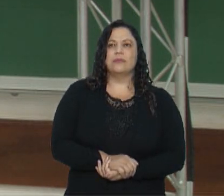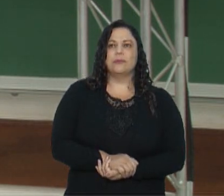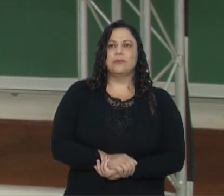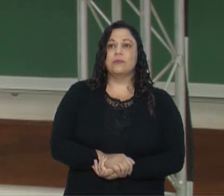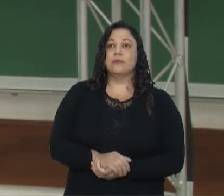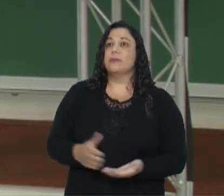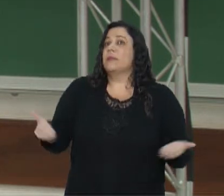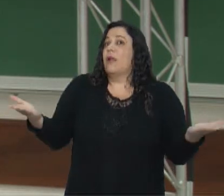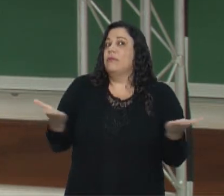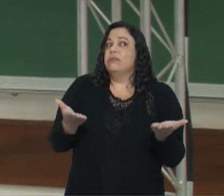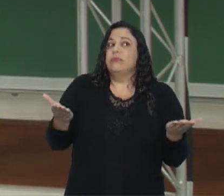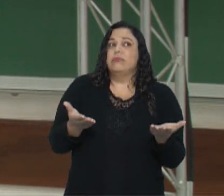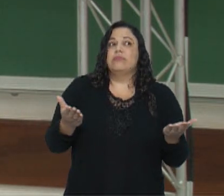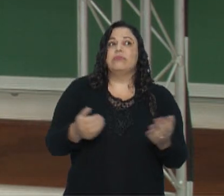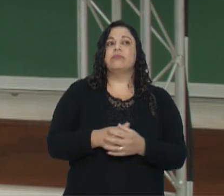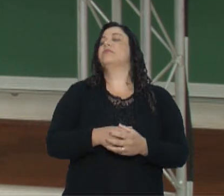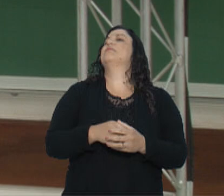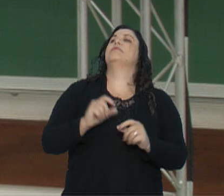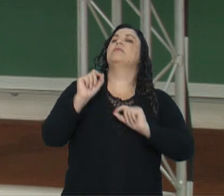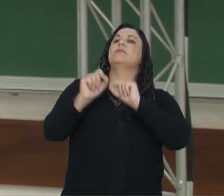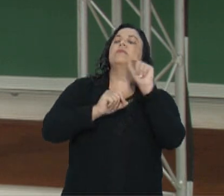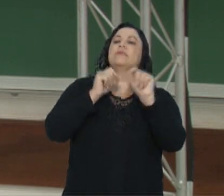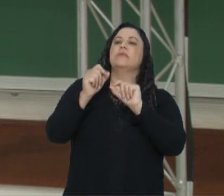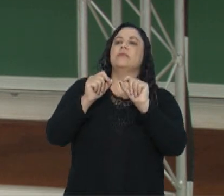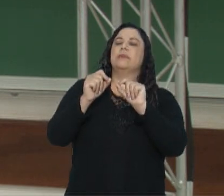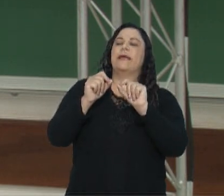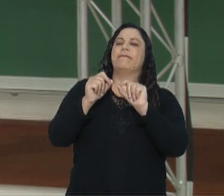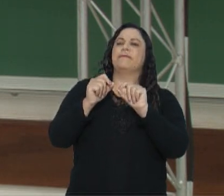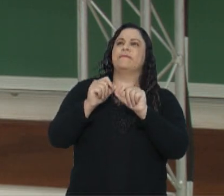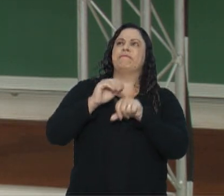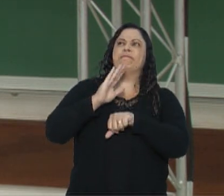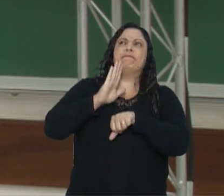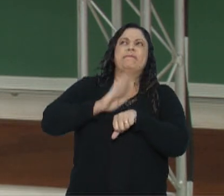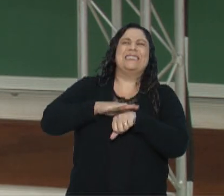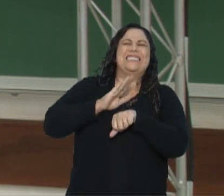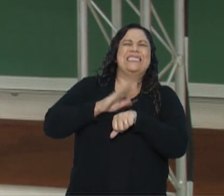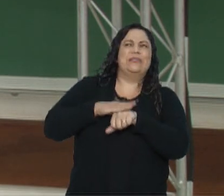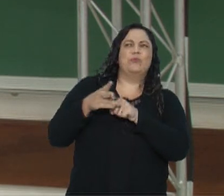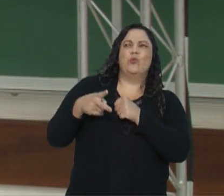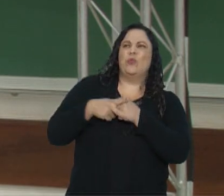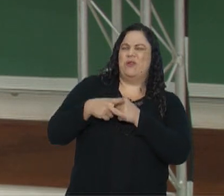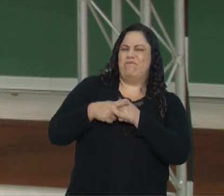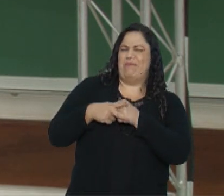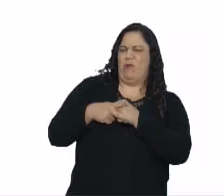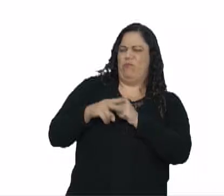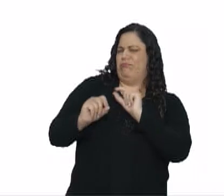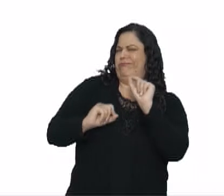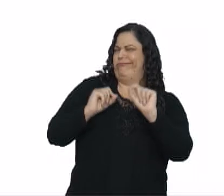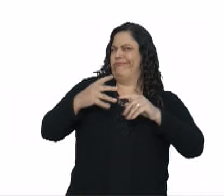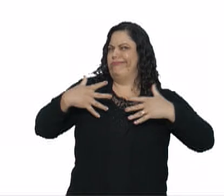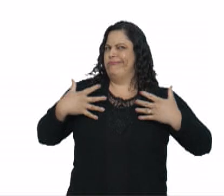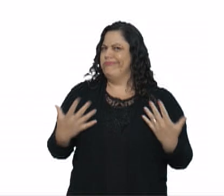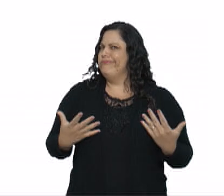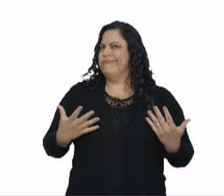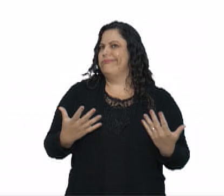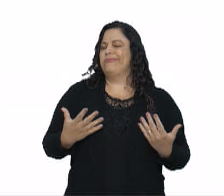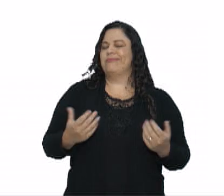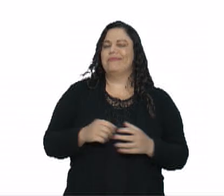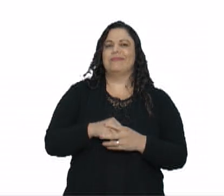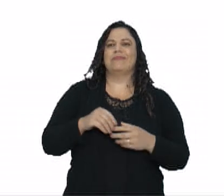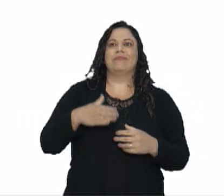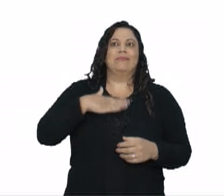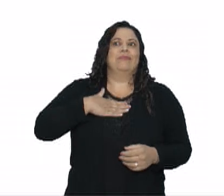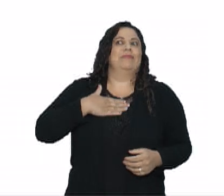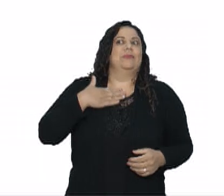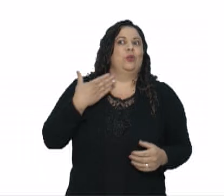Vamos agora para o tempo verbal. Ai, isso dá um susto, né? Então veja lá. Informa de uma maneira geral